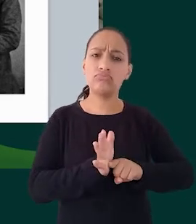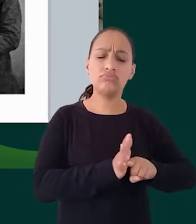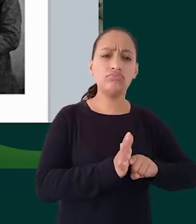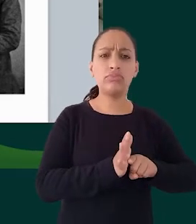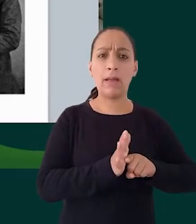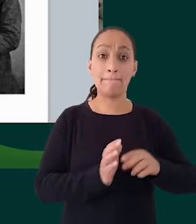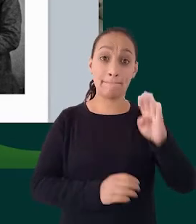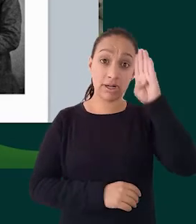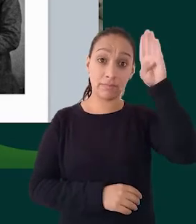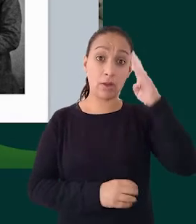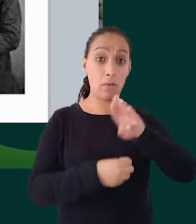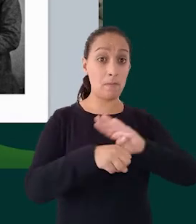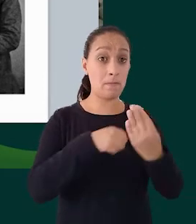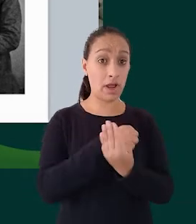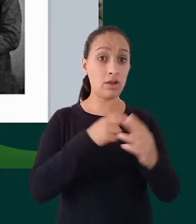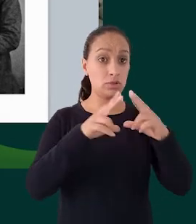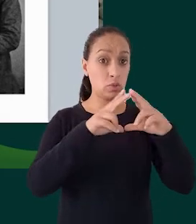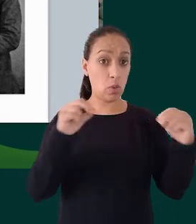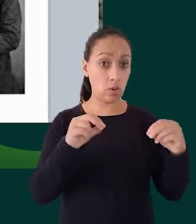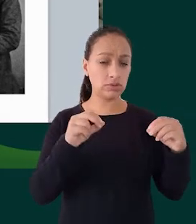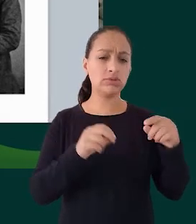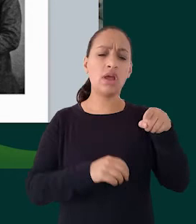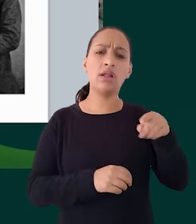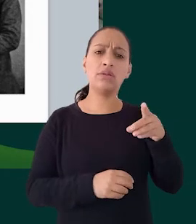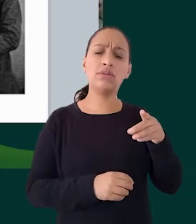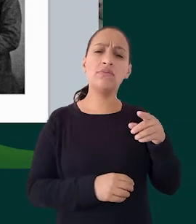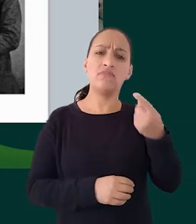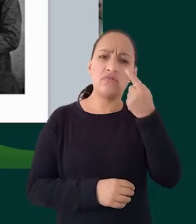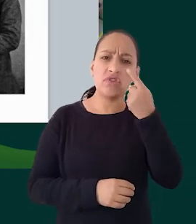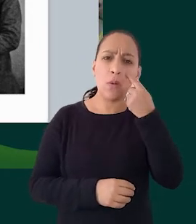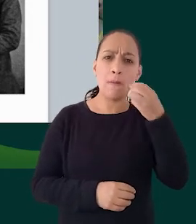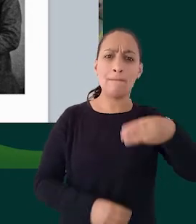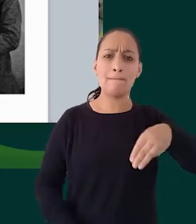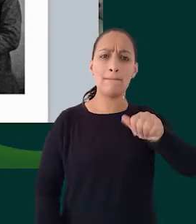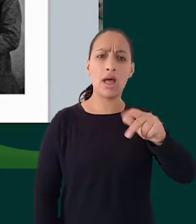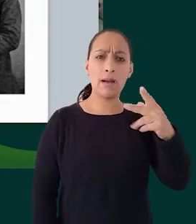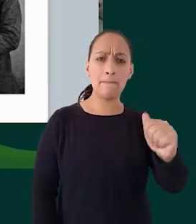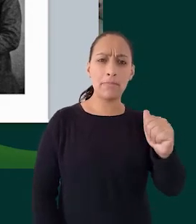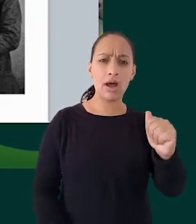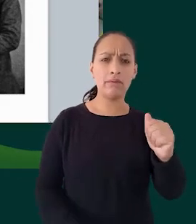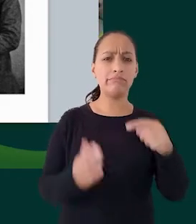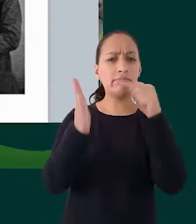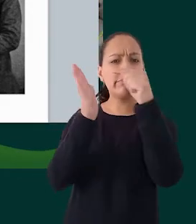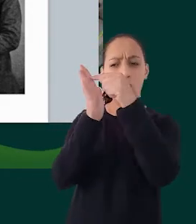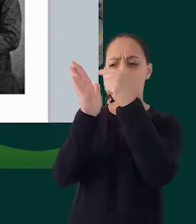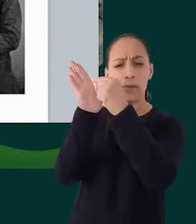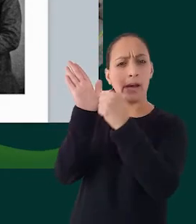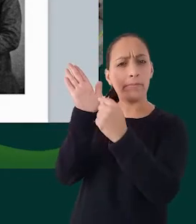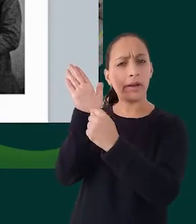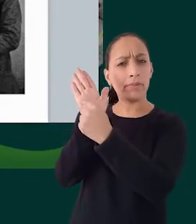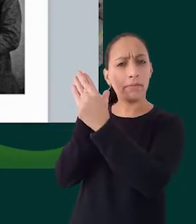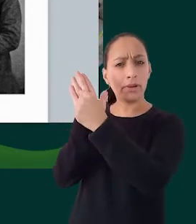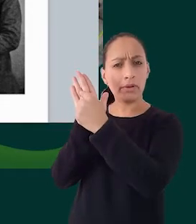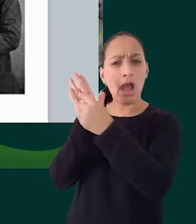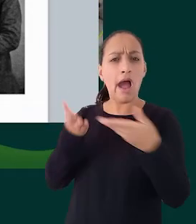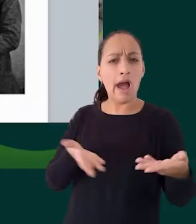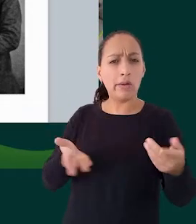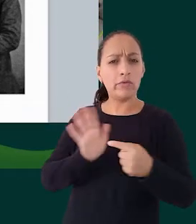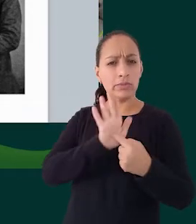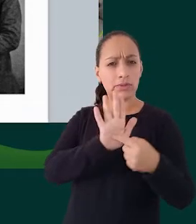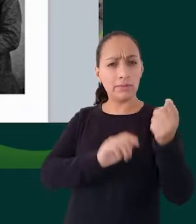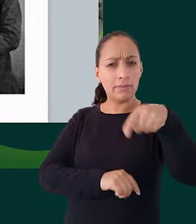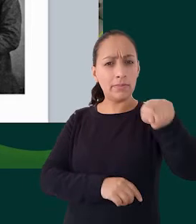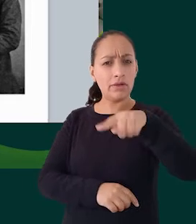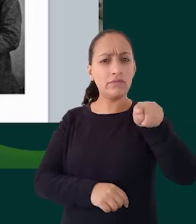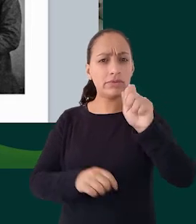e ao pontuar esses mapas, ele chegou num mapa que é esse aqui, que eu vou mostrar para